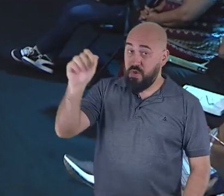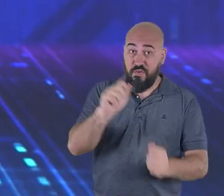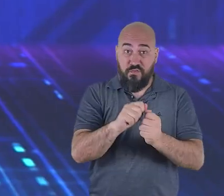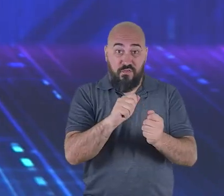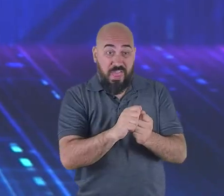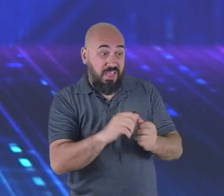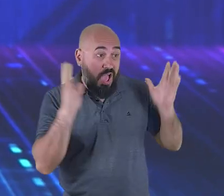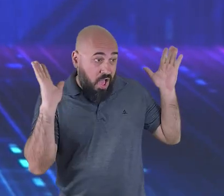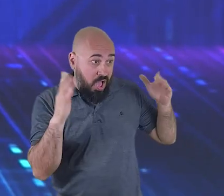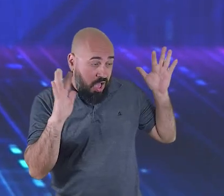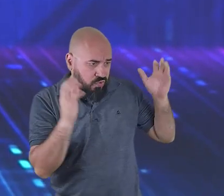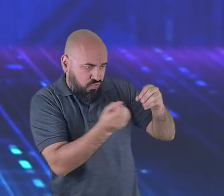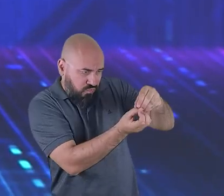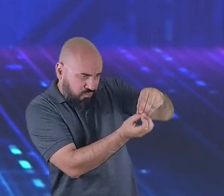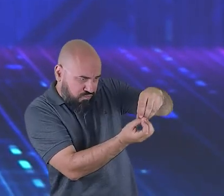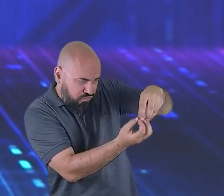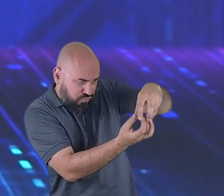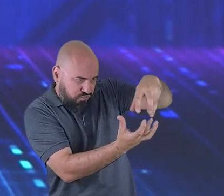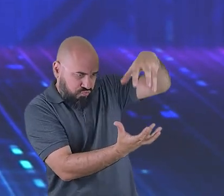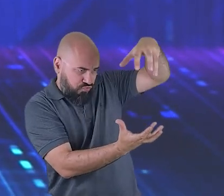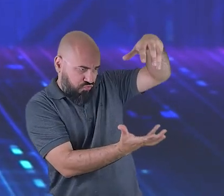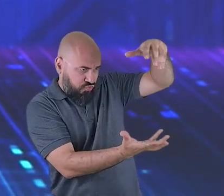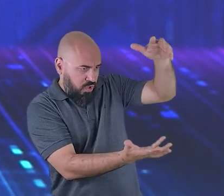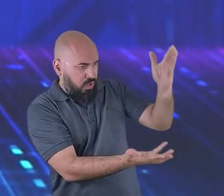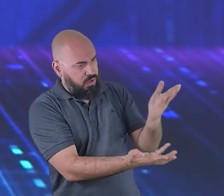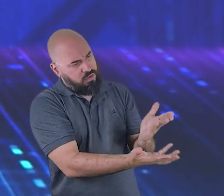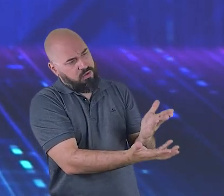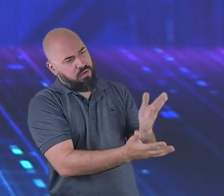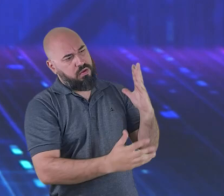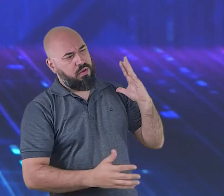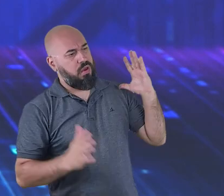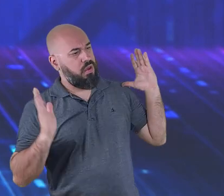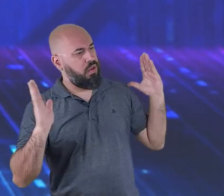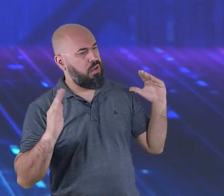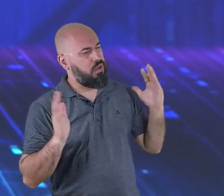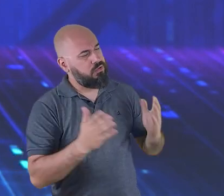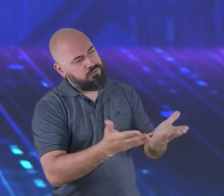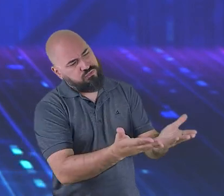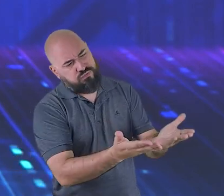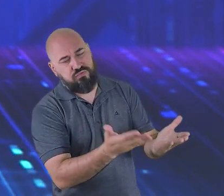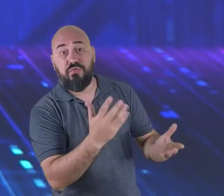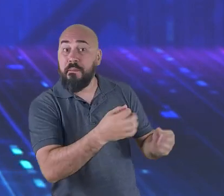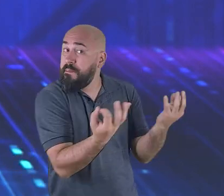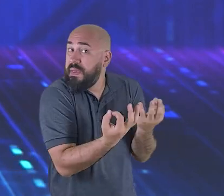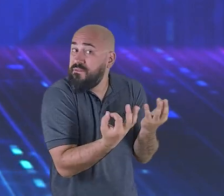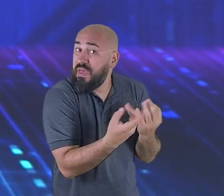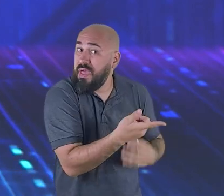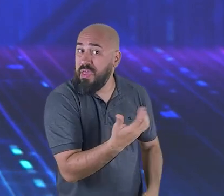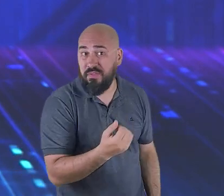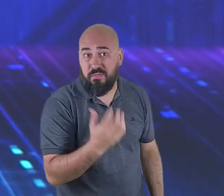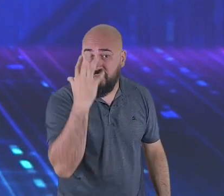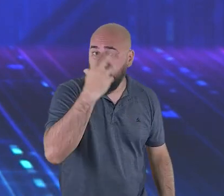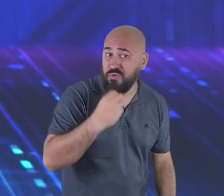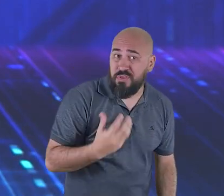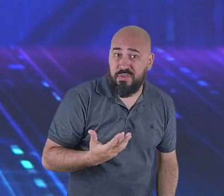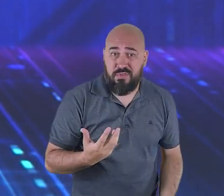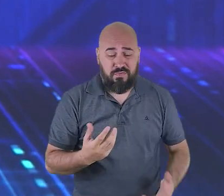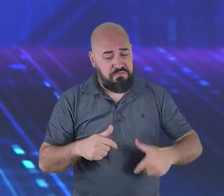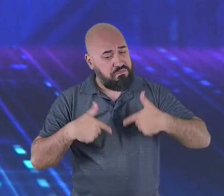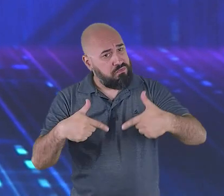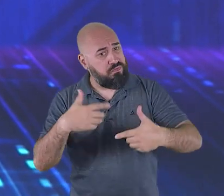inocente, que por suas escolhas se tornou Satanás, o dragão.